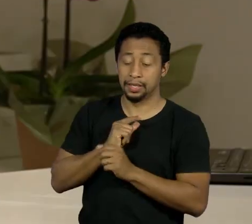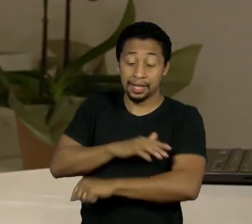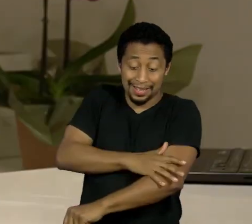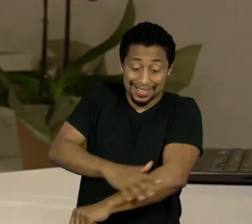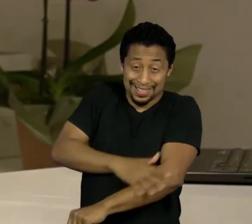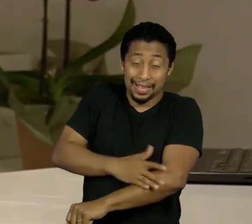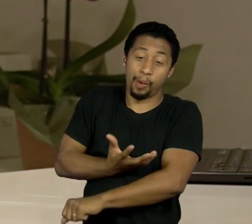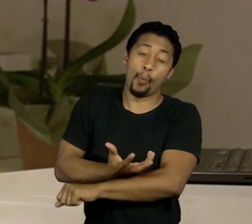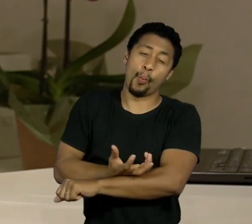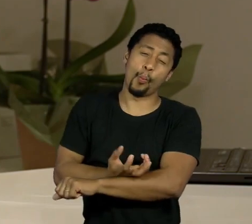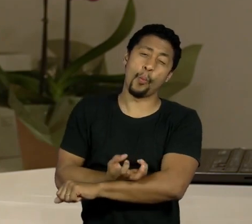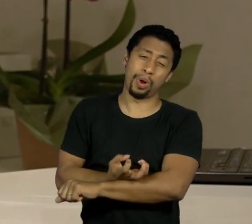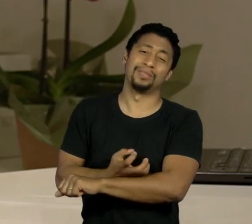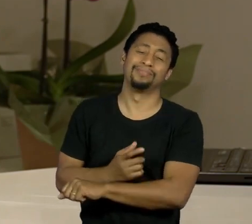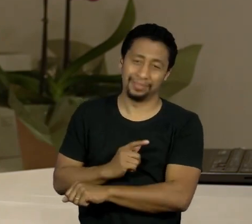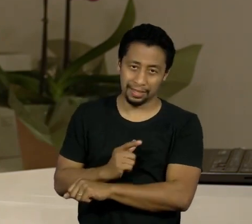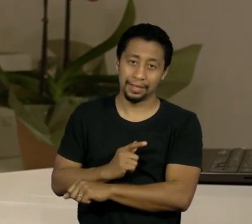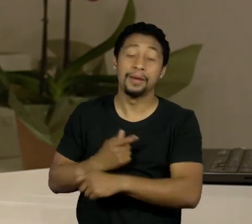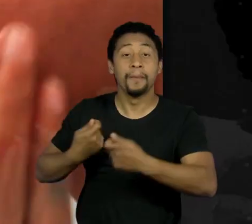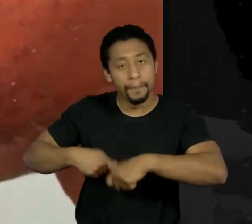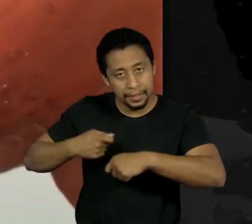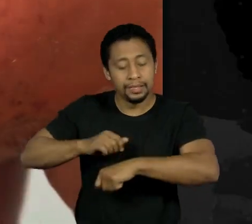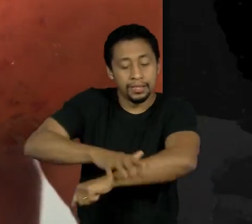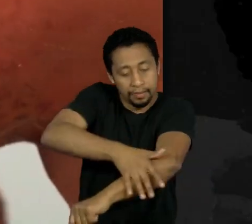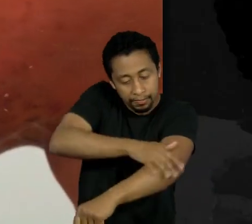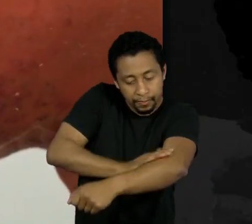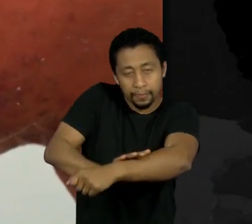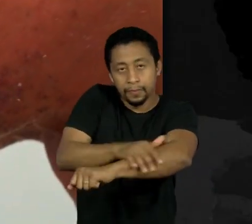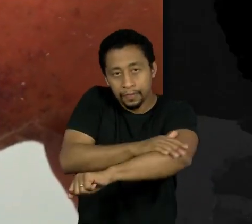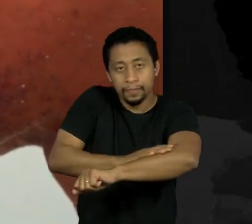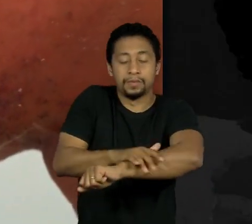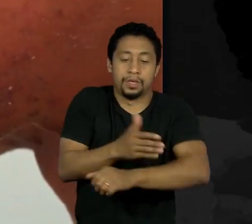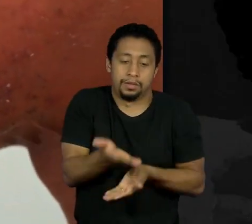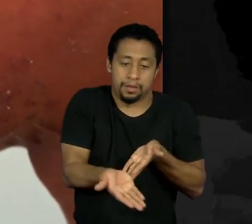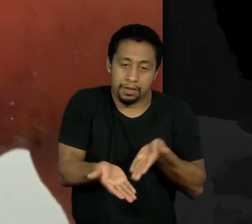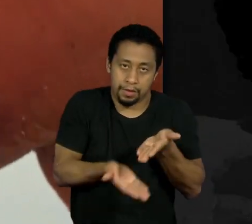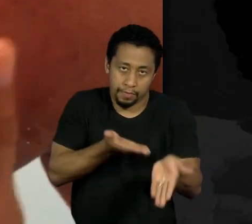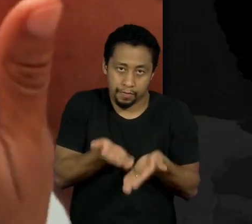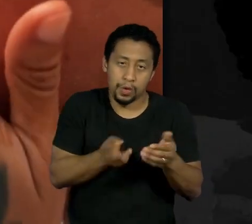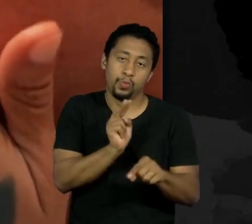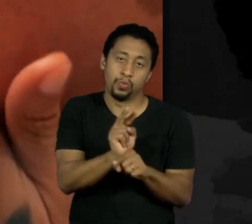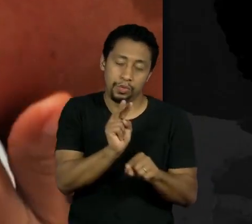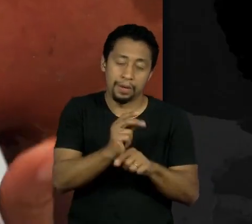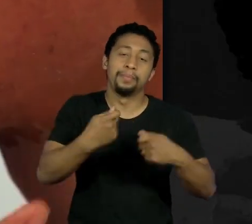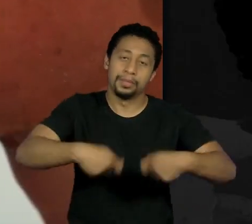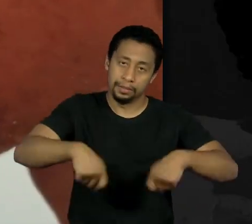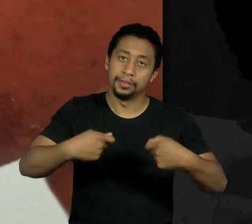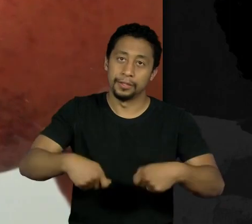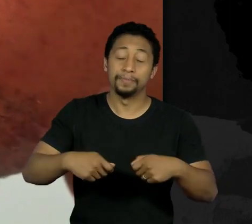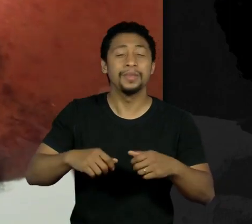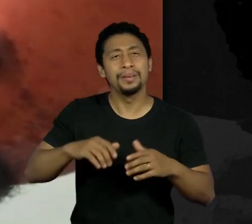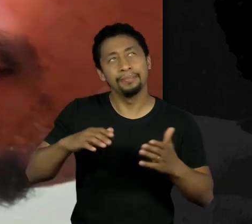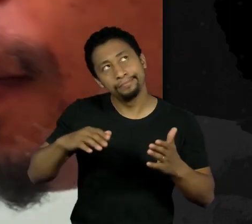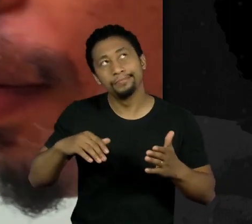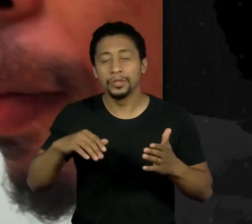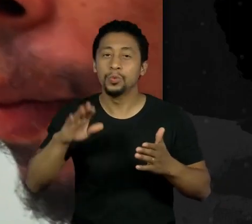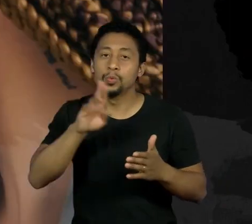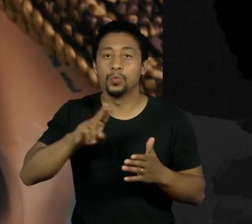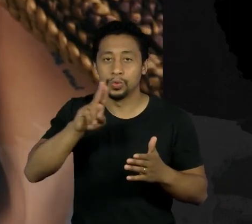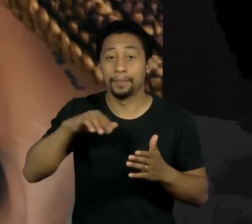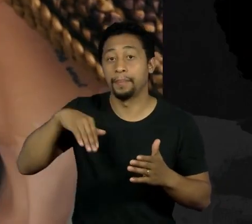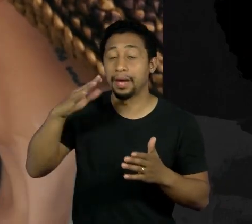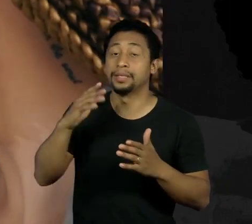é limpeza, hidratação e fotoproteção. Geralmente, a gente faz a limpeza com água preferencialmente